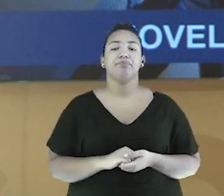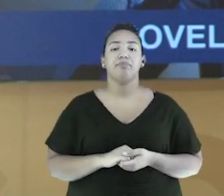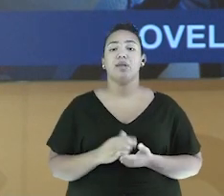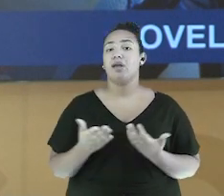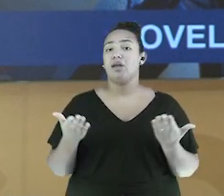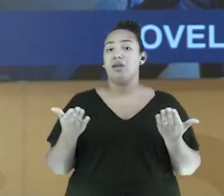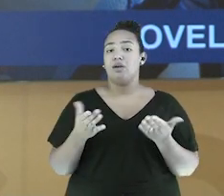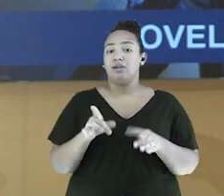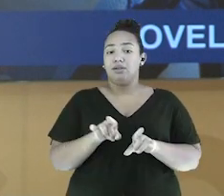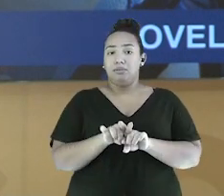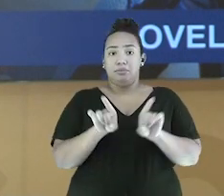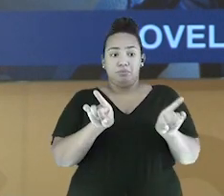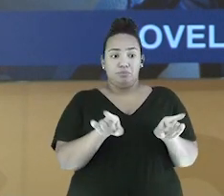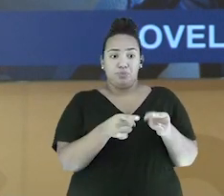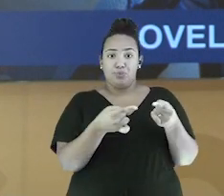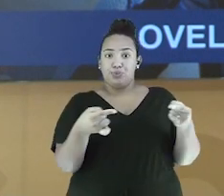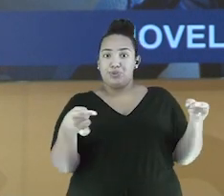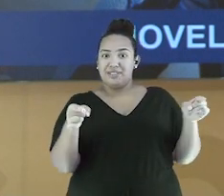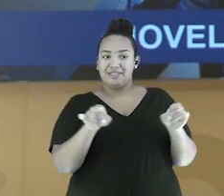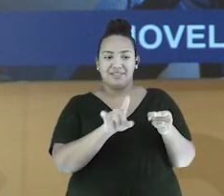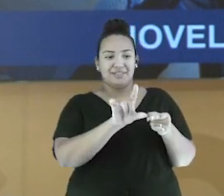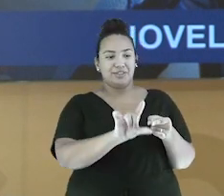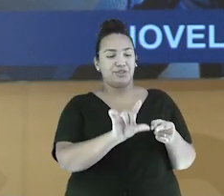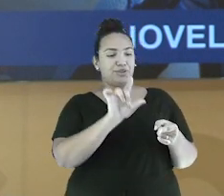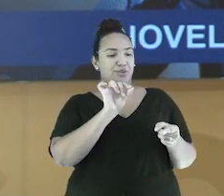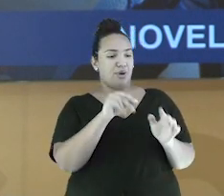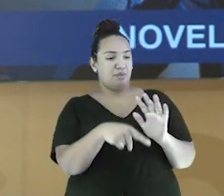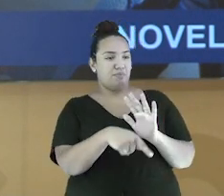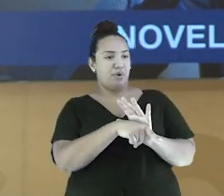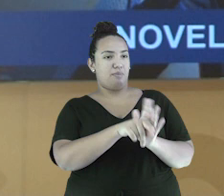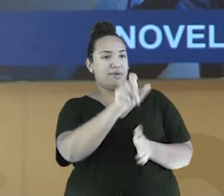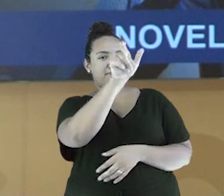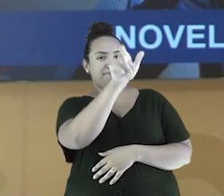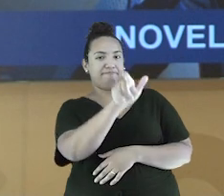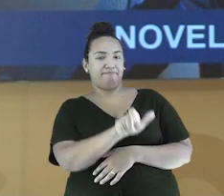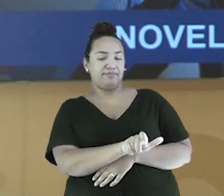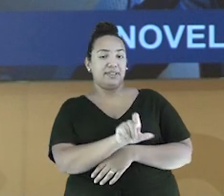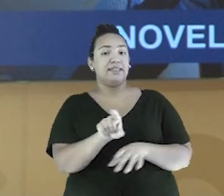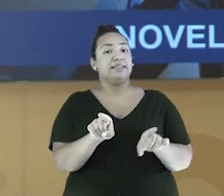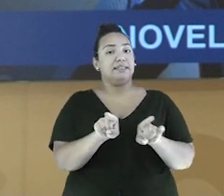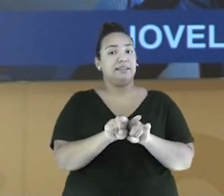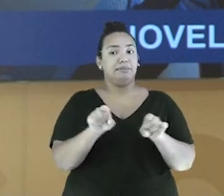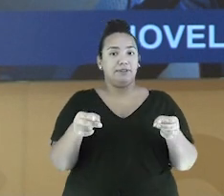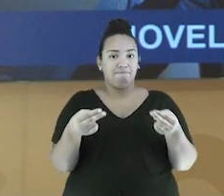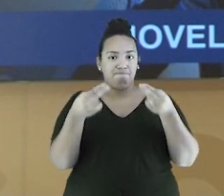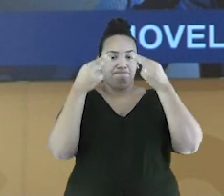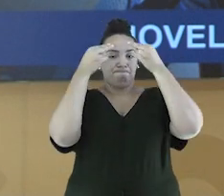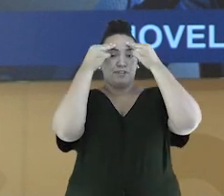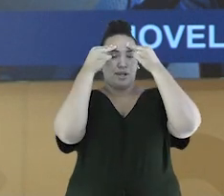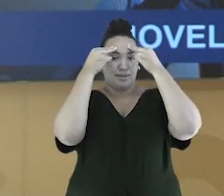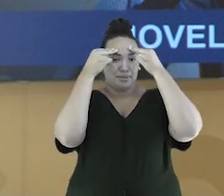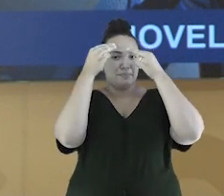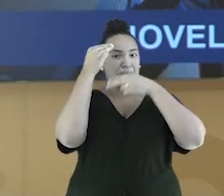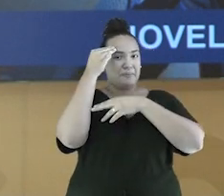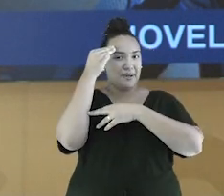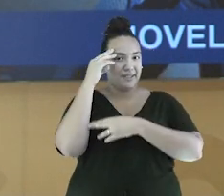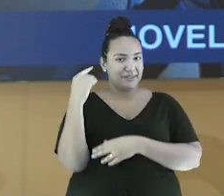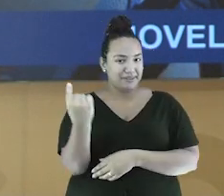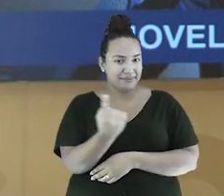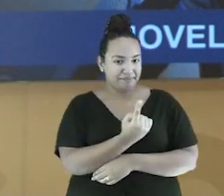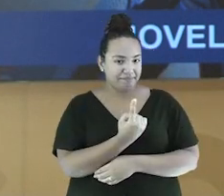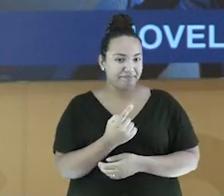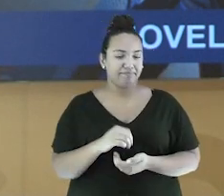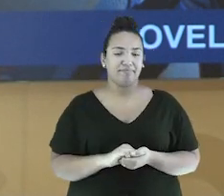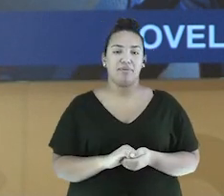simbolizar uma personagem específica ou até mesmo marcar na nossa mente aquela novela que nunca vamos esquecer.